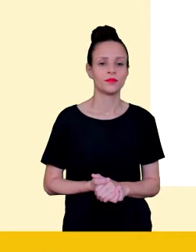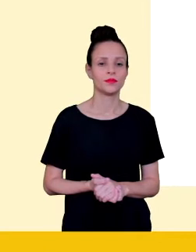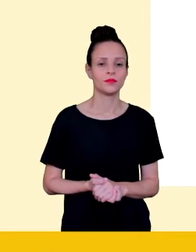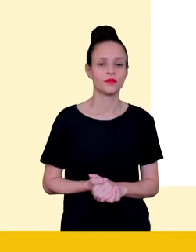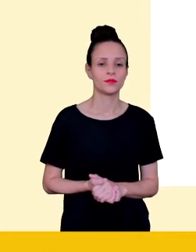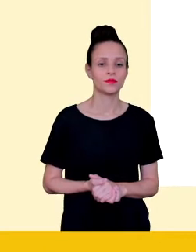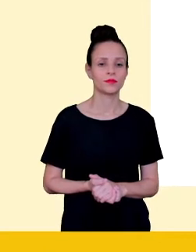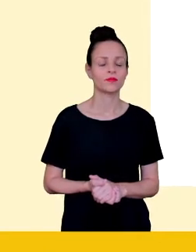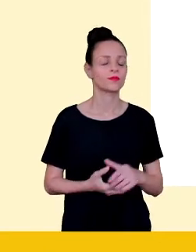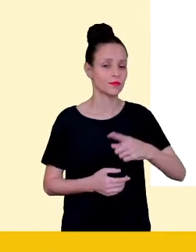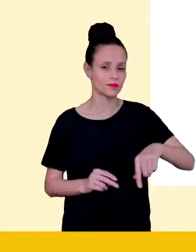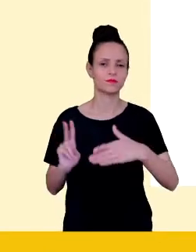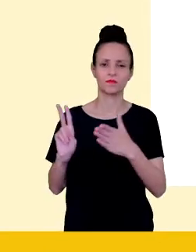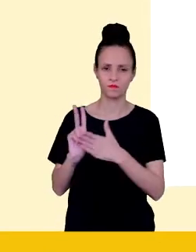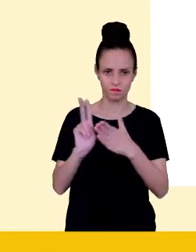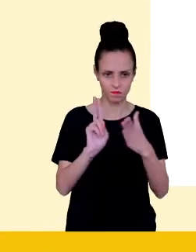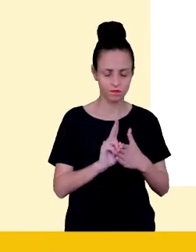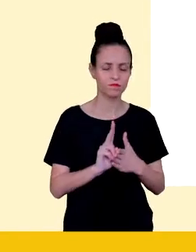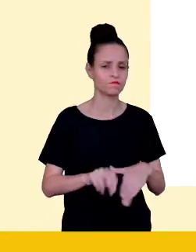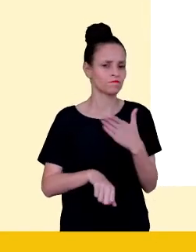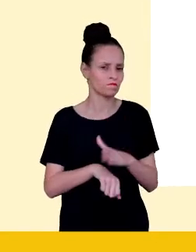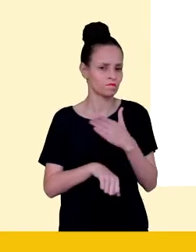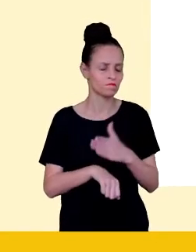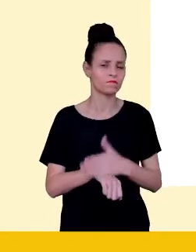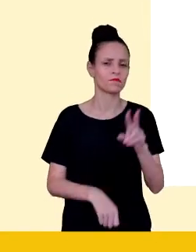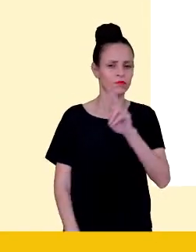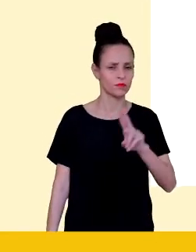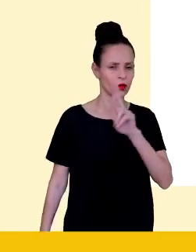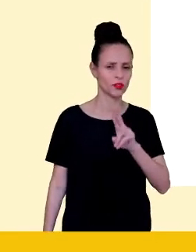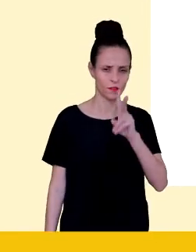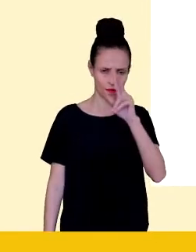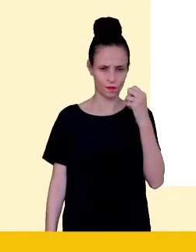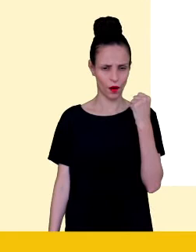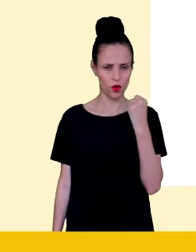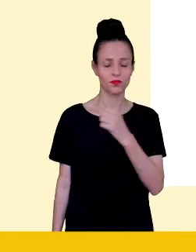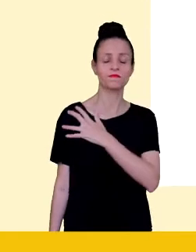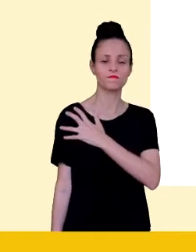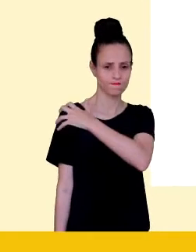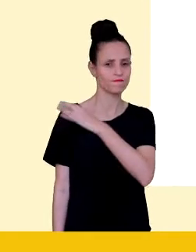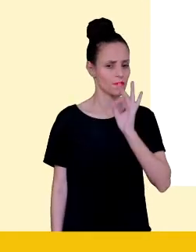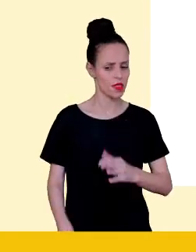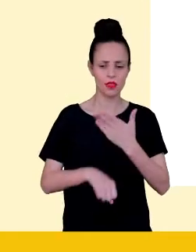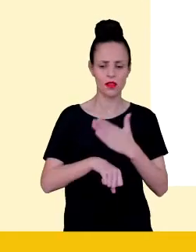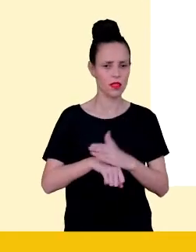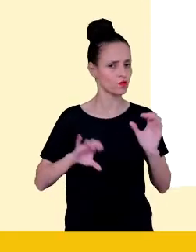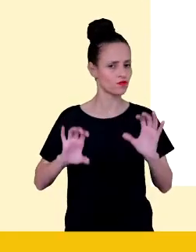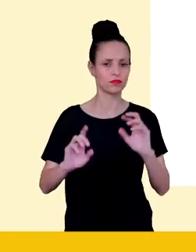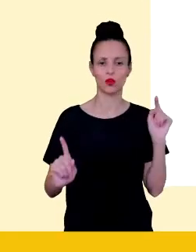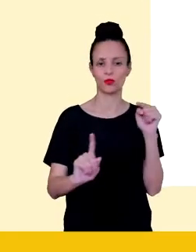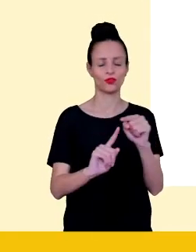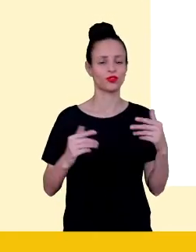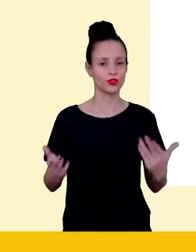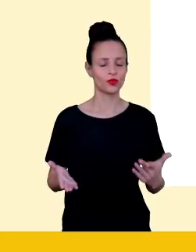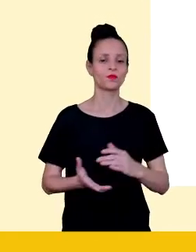os índios eles foram treinados para usar a força do militar, né? Então, assim, eles foram treinados para isso,